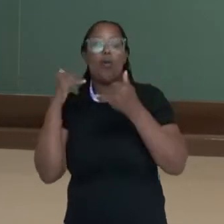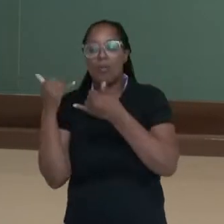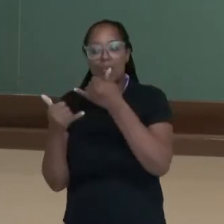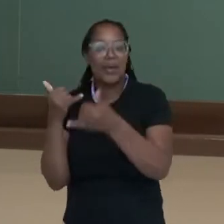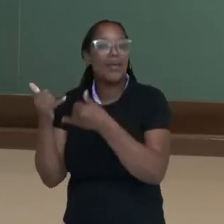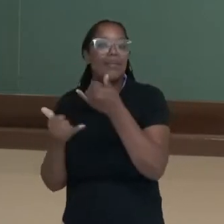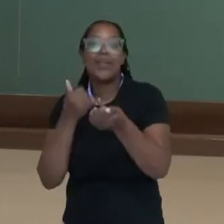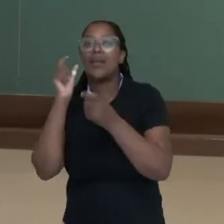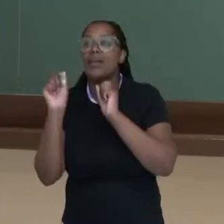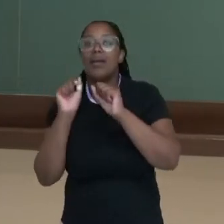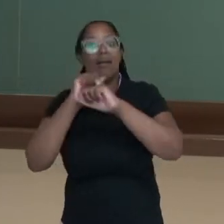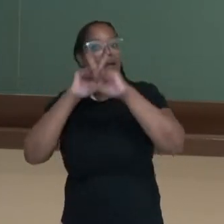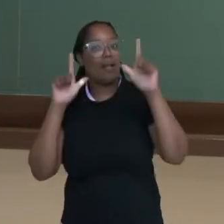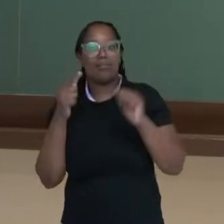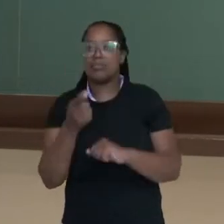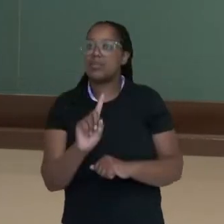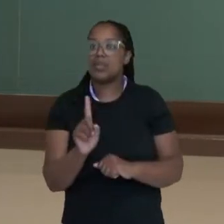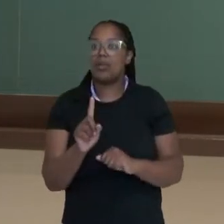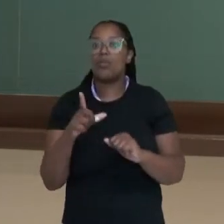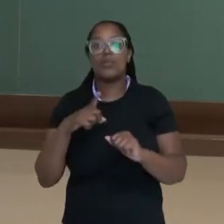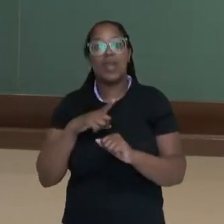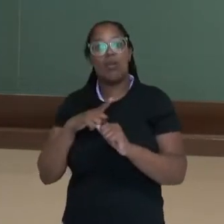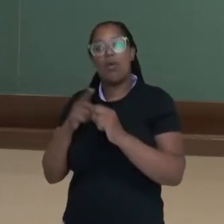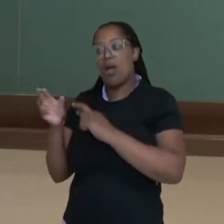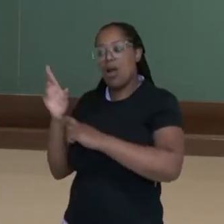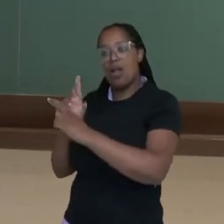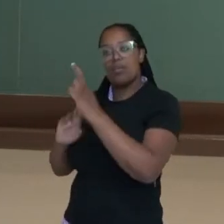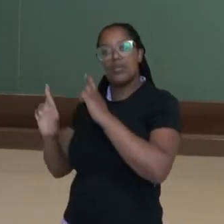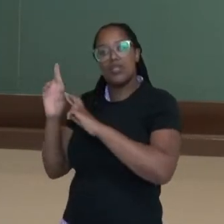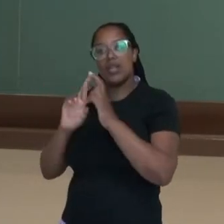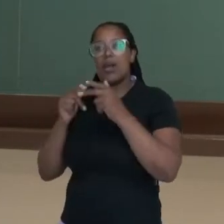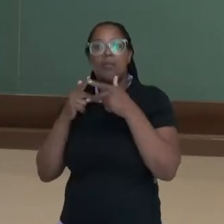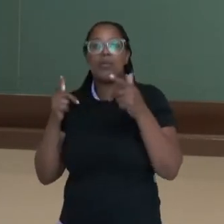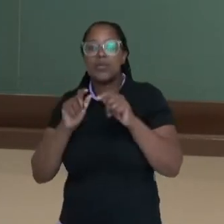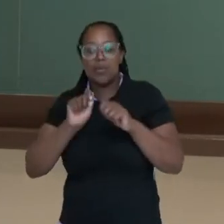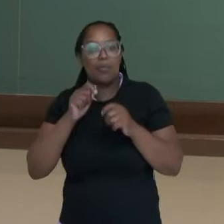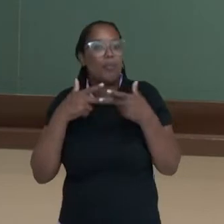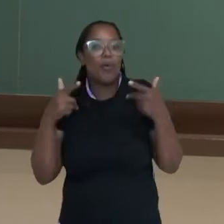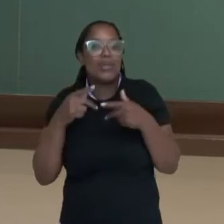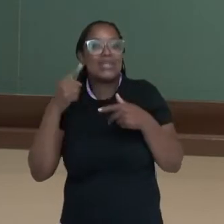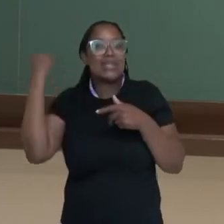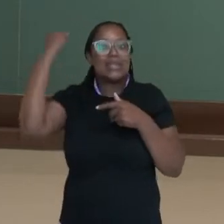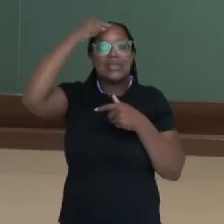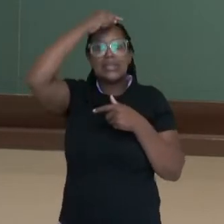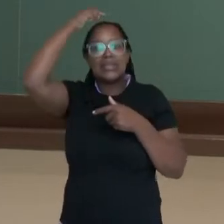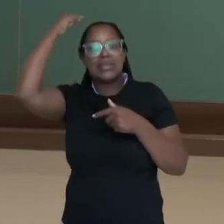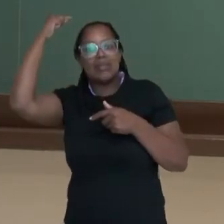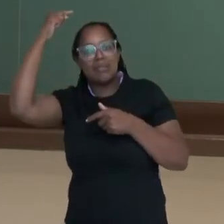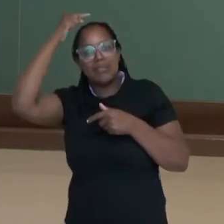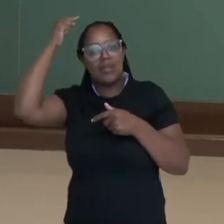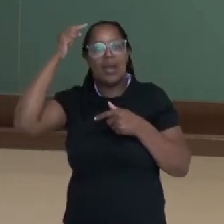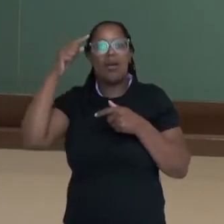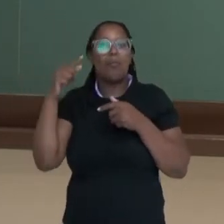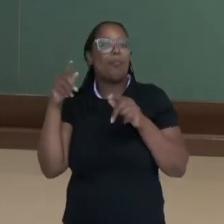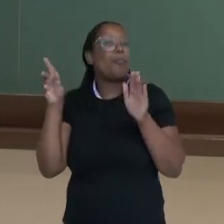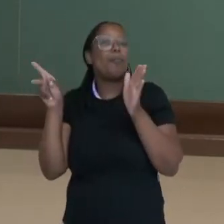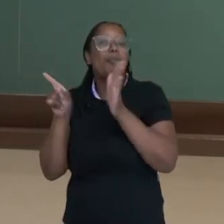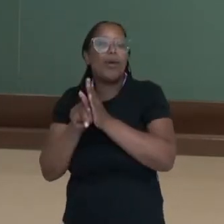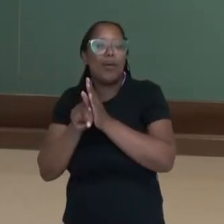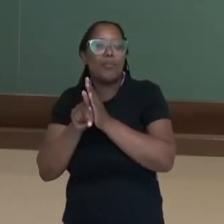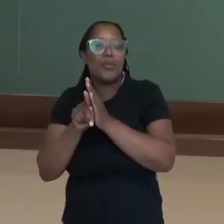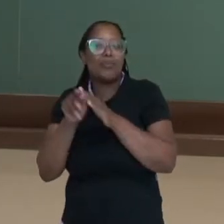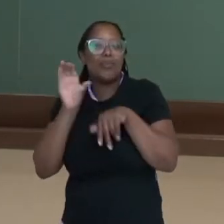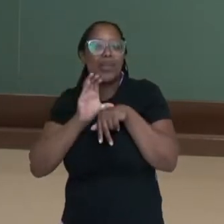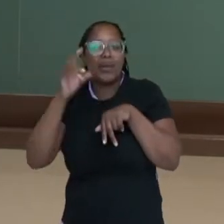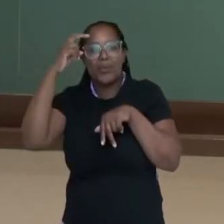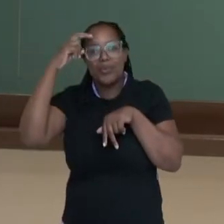né? Ela está relacionada, ela é uma simbologia sagrada, né? Isso tem a ver com rituais. E